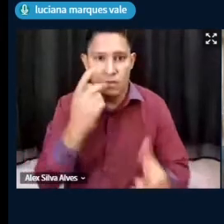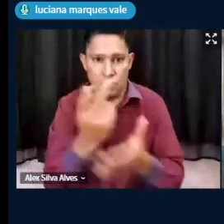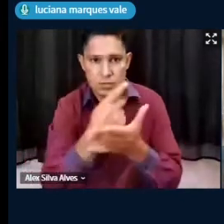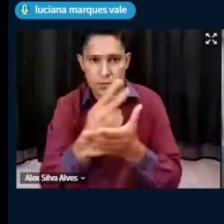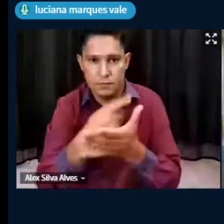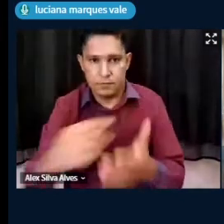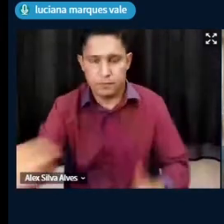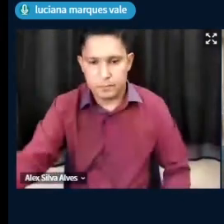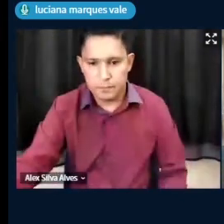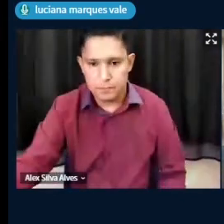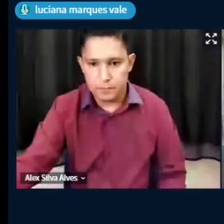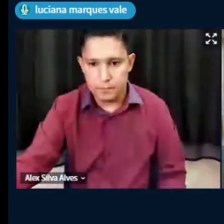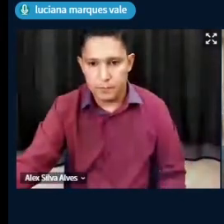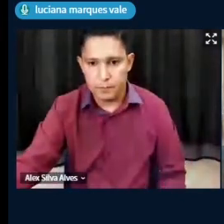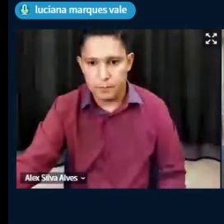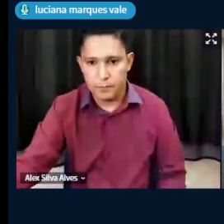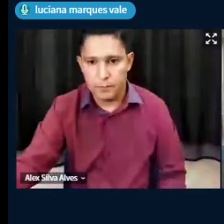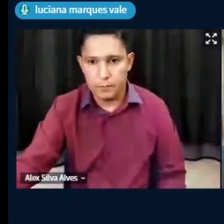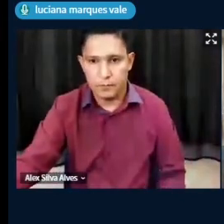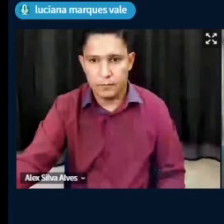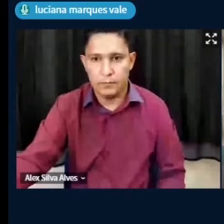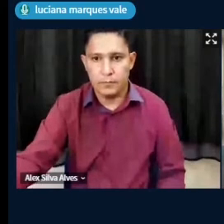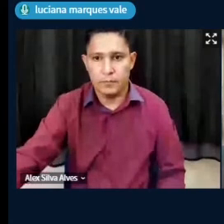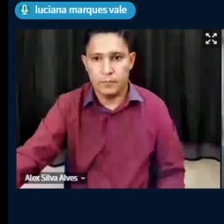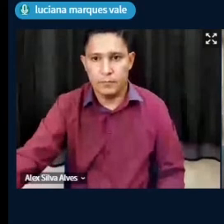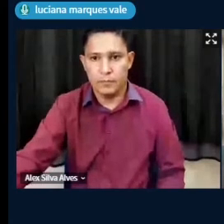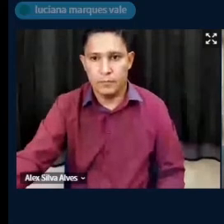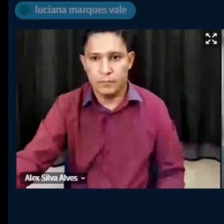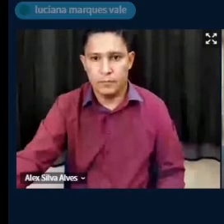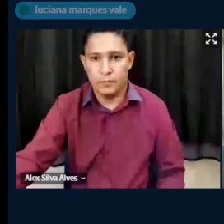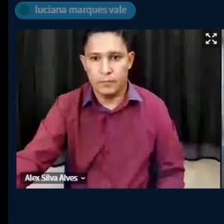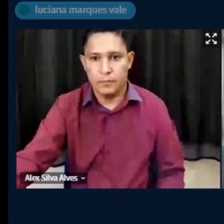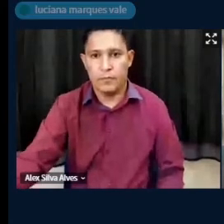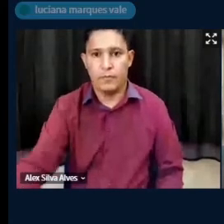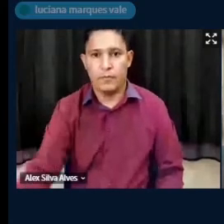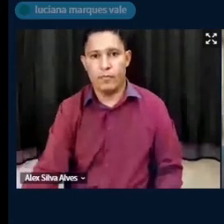apresentação desses termos foi a partir do infográfico.